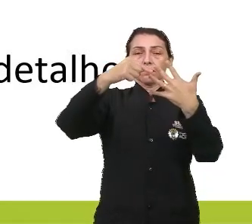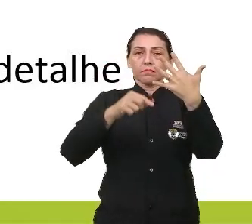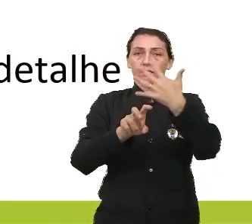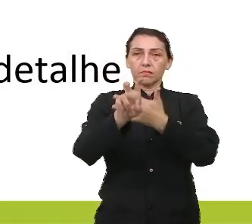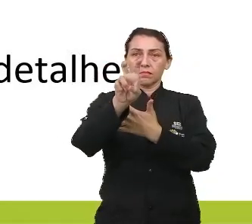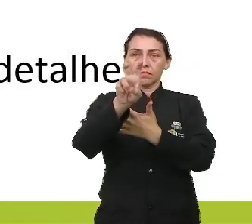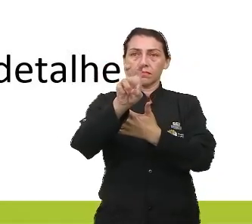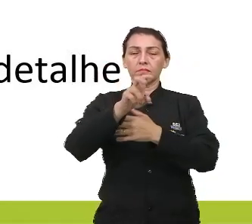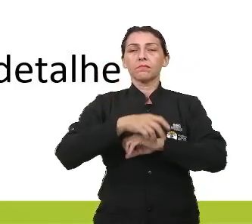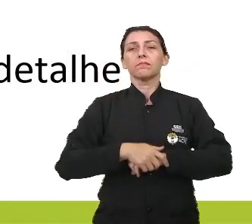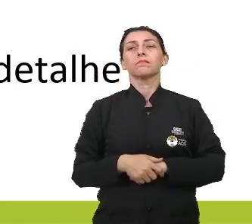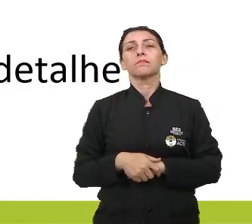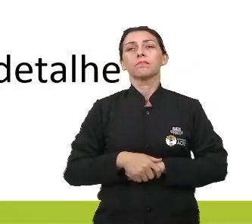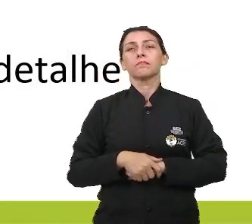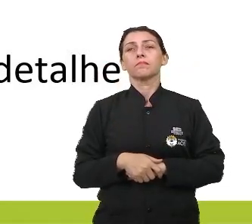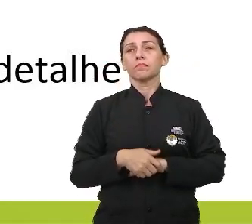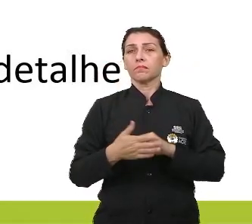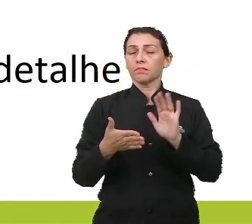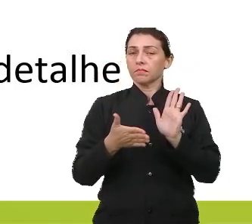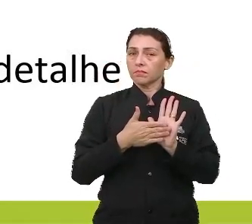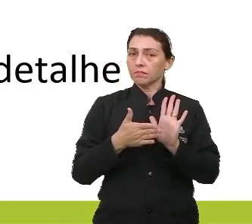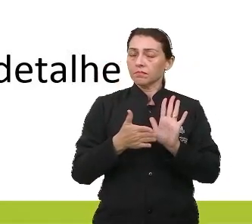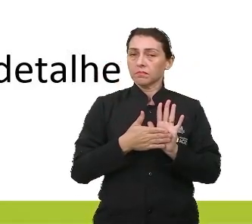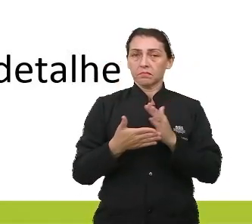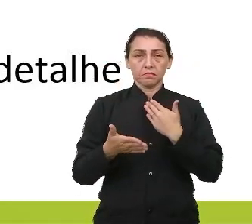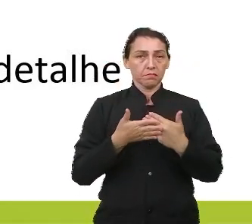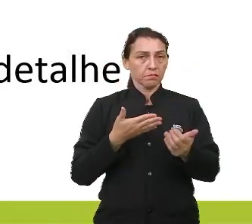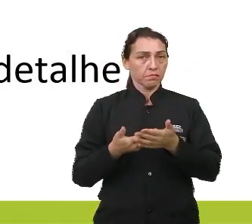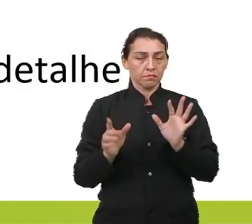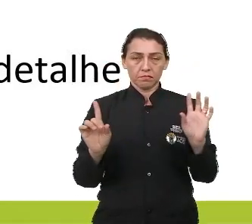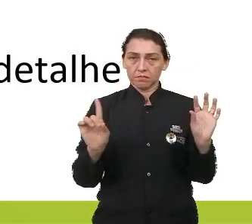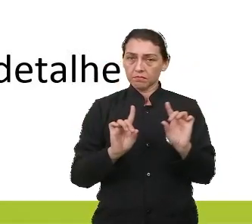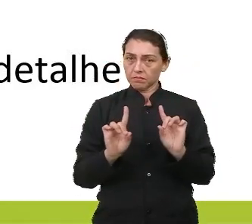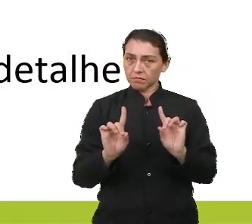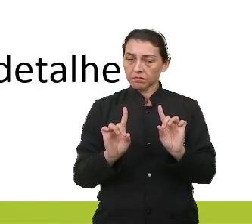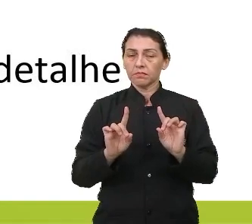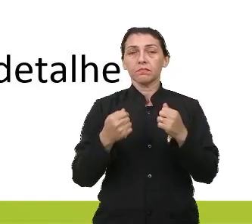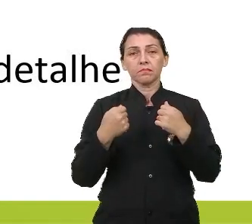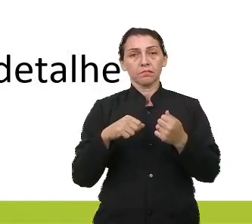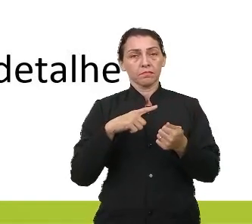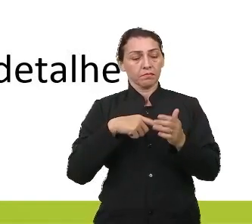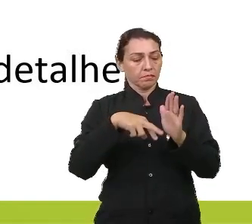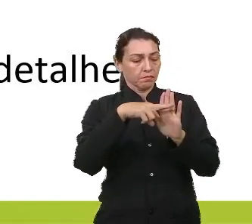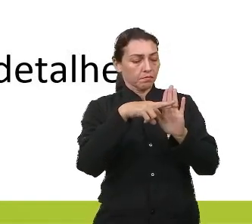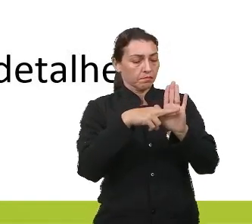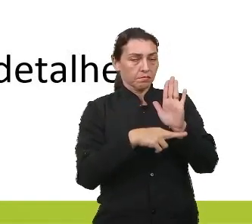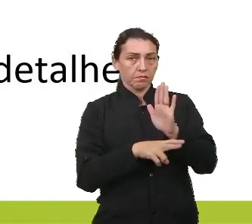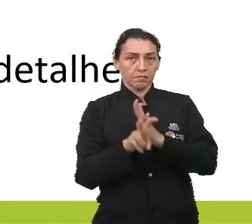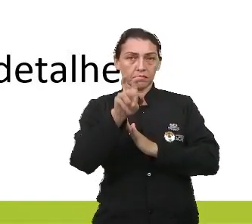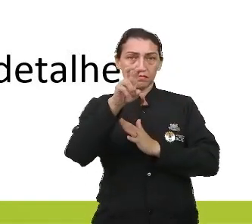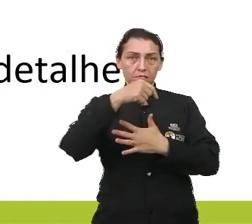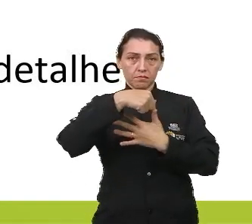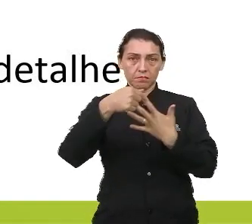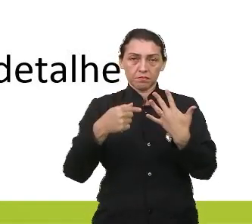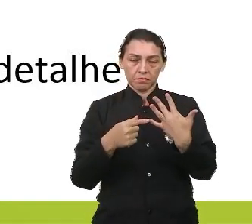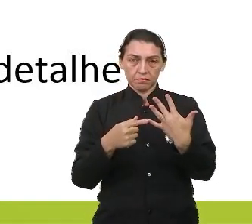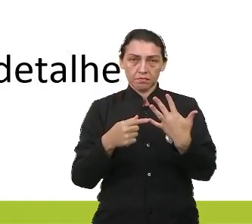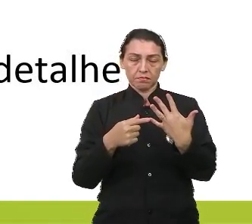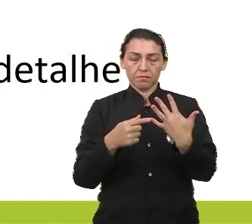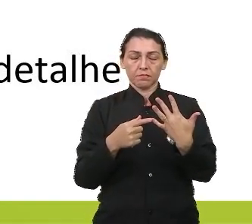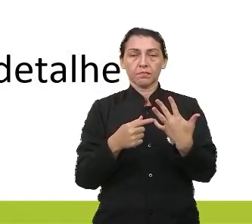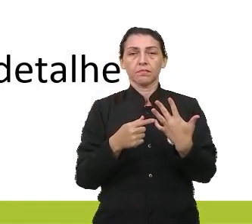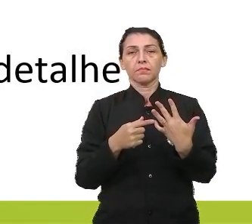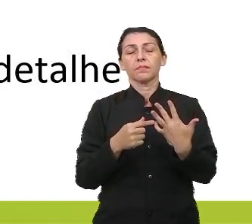elementos. Então, não é uma proposta feita de qualquer jeito. Essa proposta tem que ter 5 elementos e